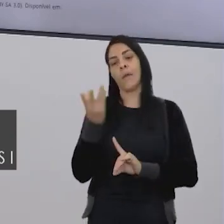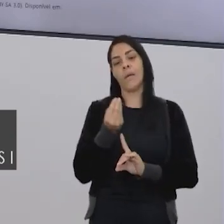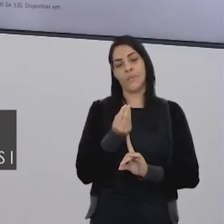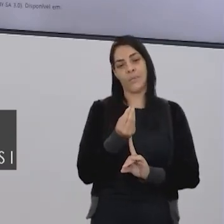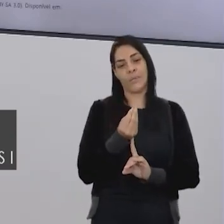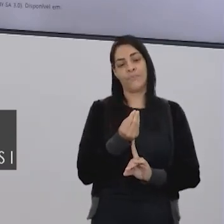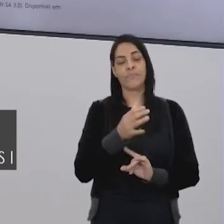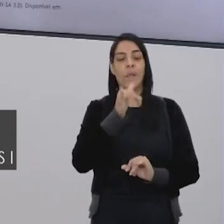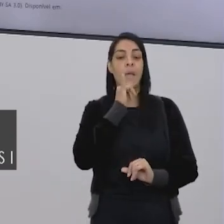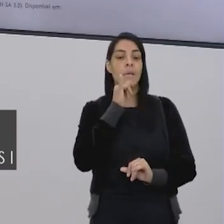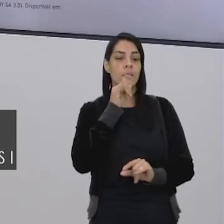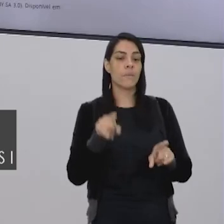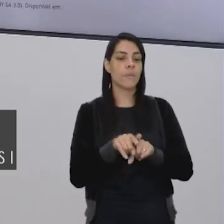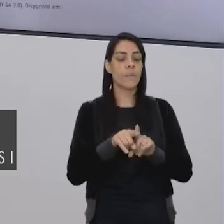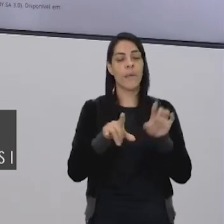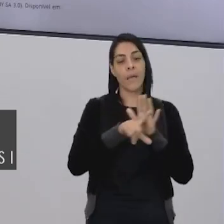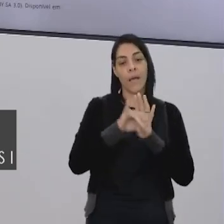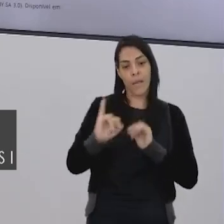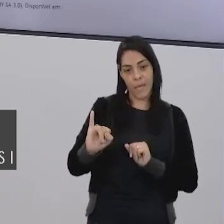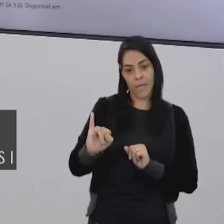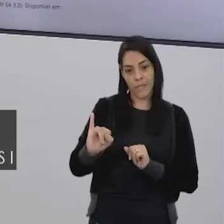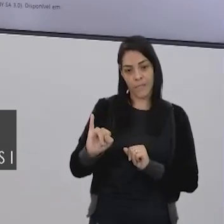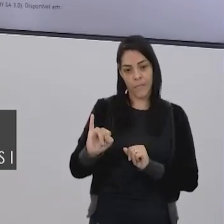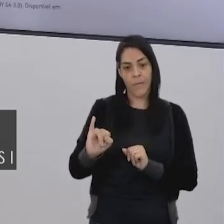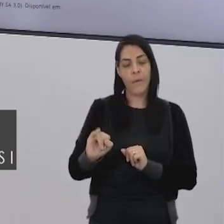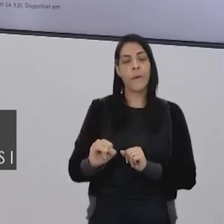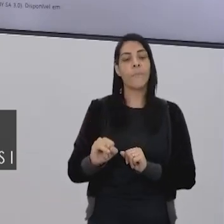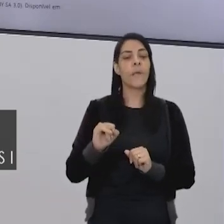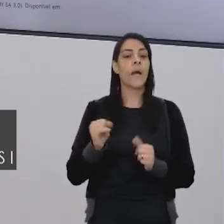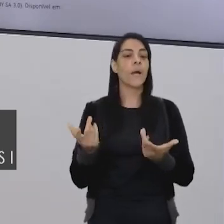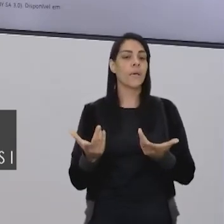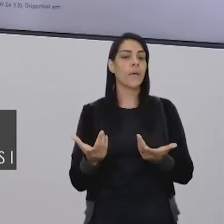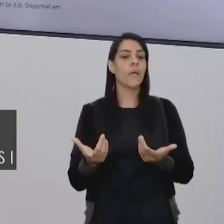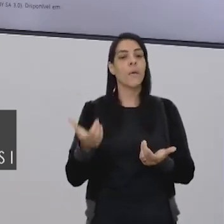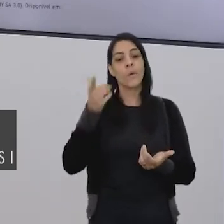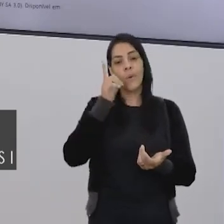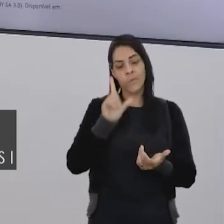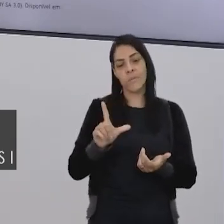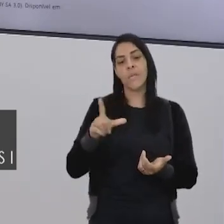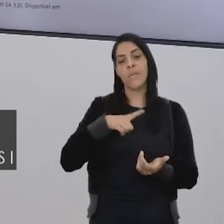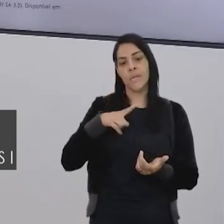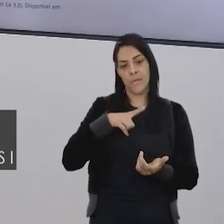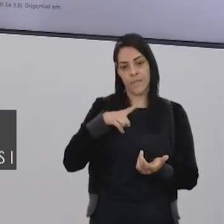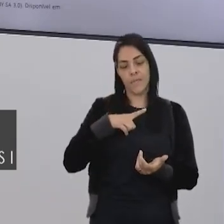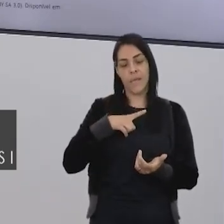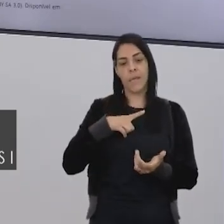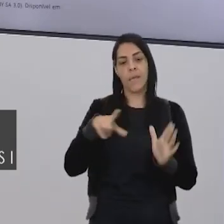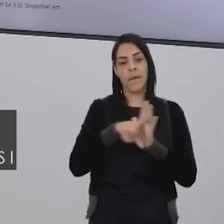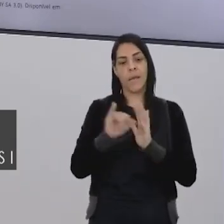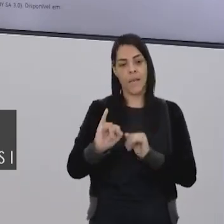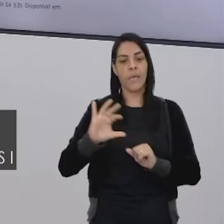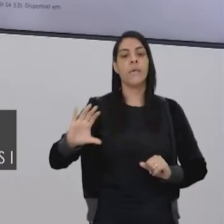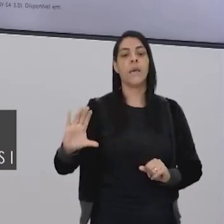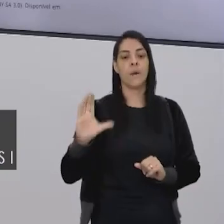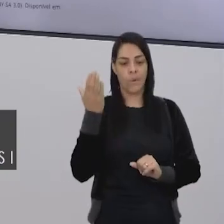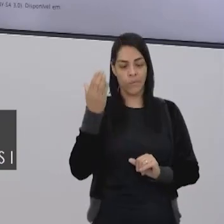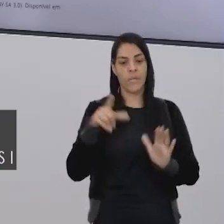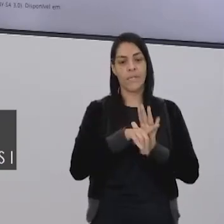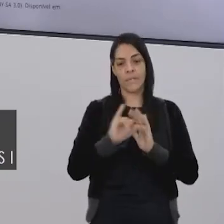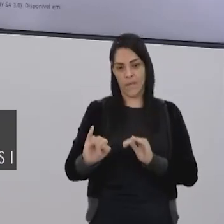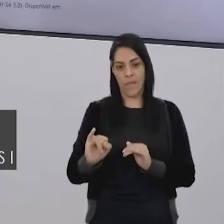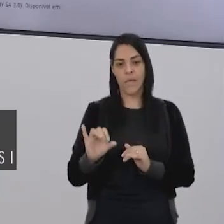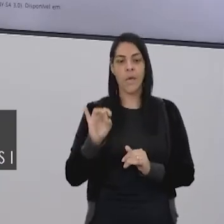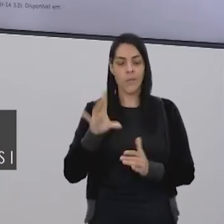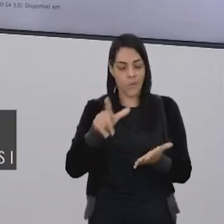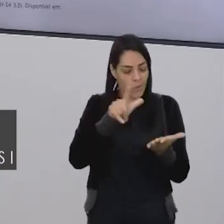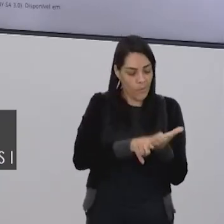como, por exemplo, a questão da lei. A lei, para que algo seja considerado lei, e não somente uma escrita num pedaço de papel